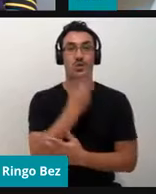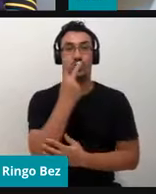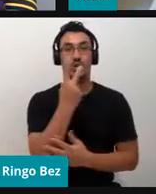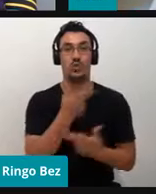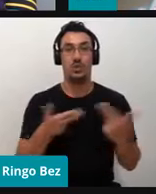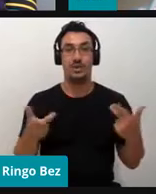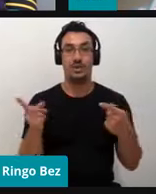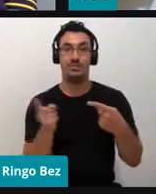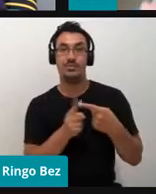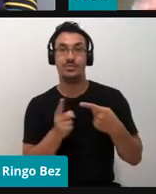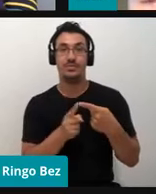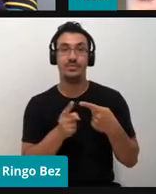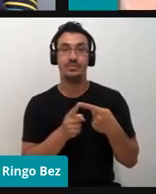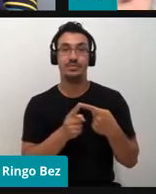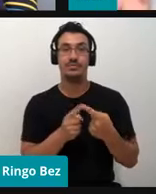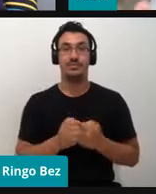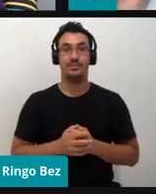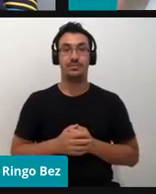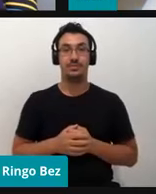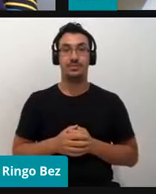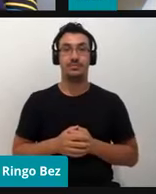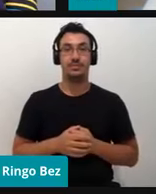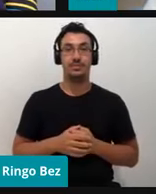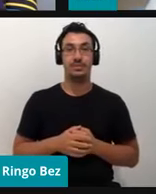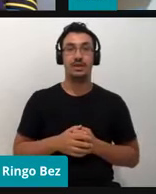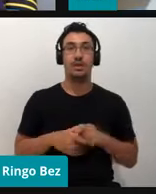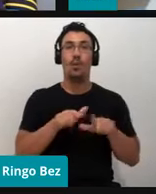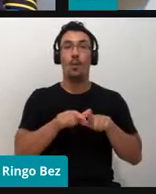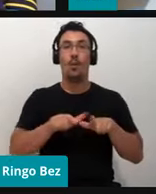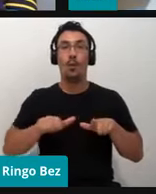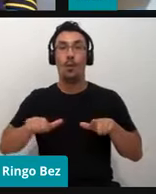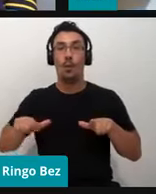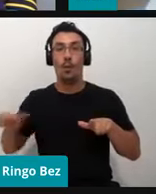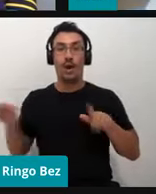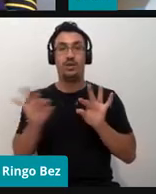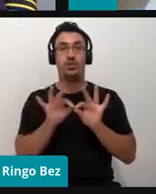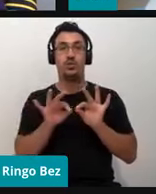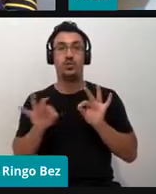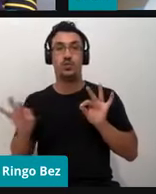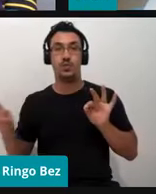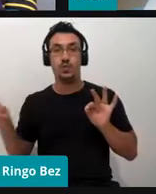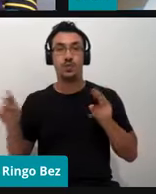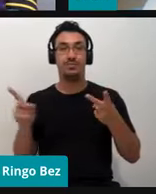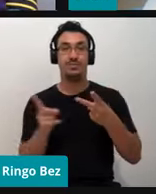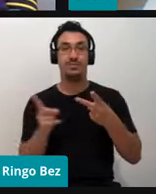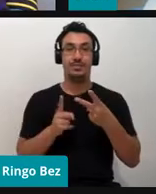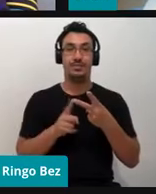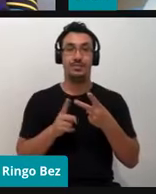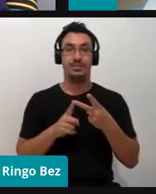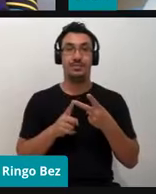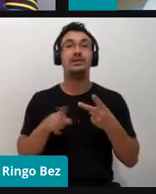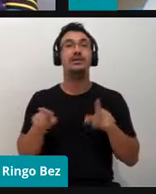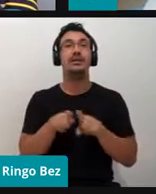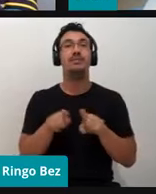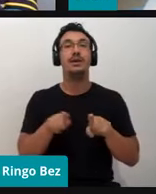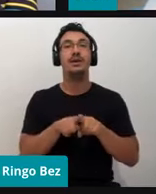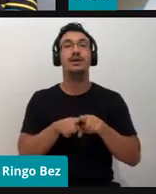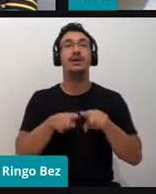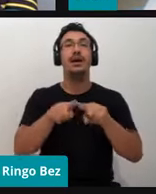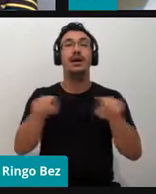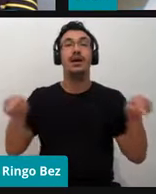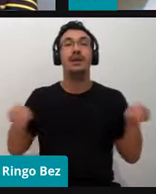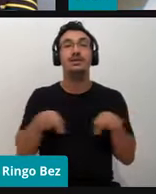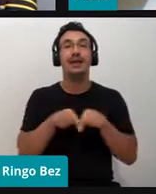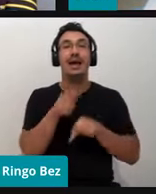primeiro, os períodos de estiagem estão mais longos, e em segundo, as bacias hidrográficas estão com